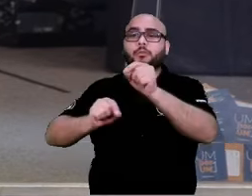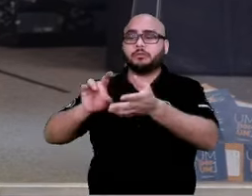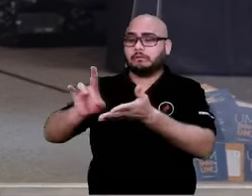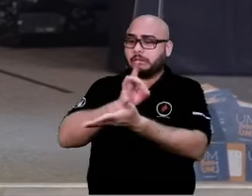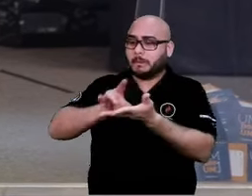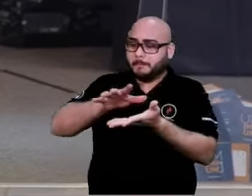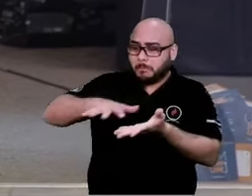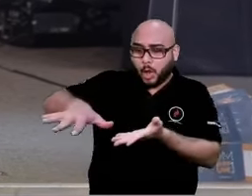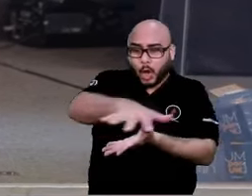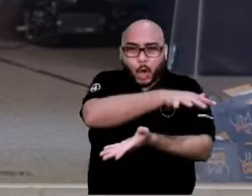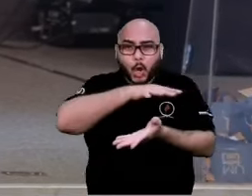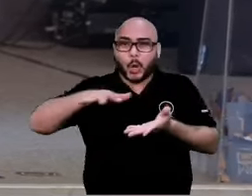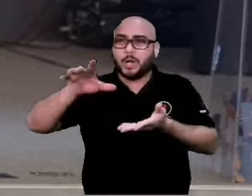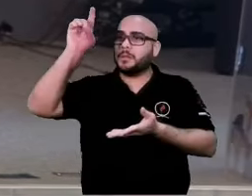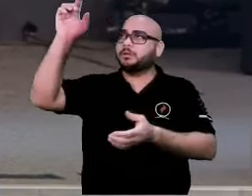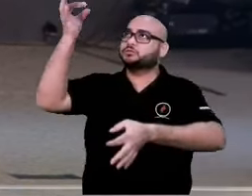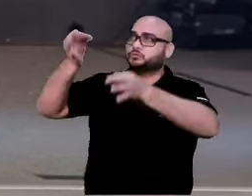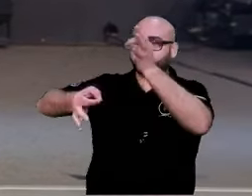o Senhor é justo.